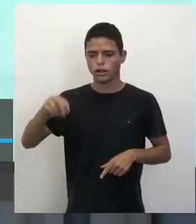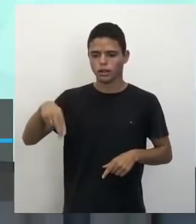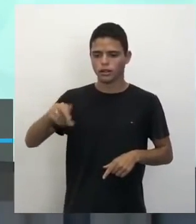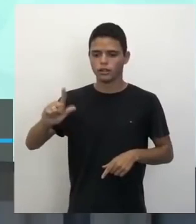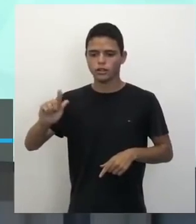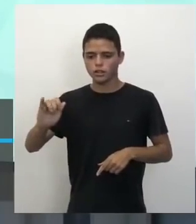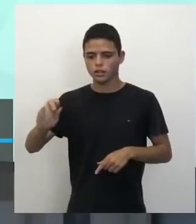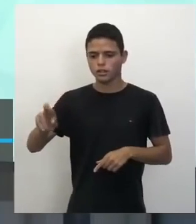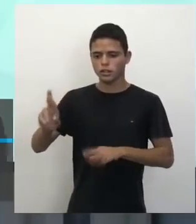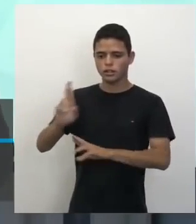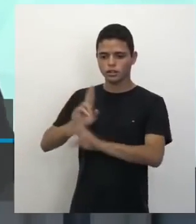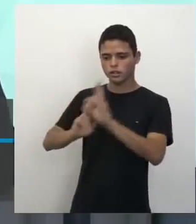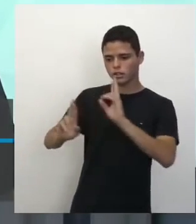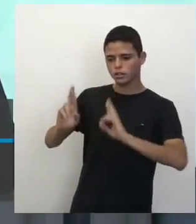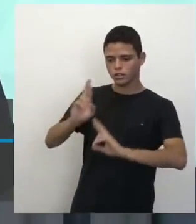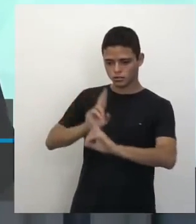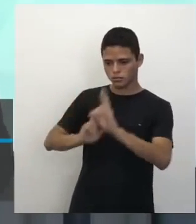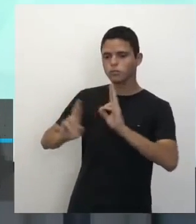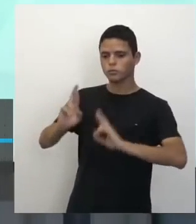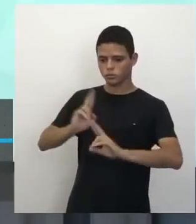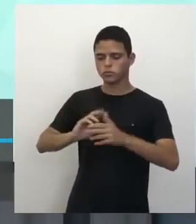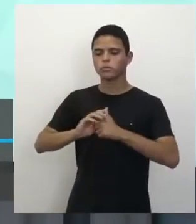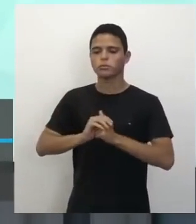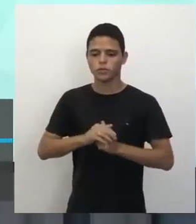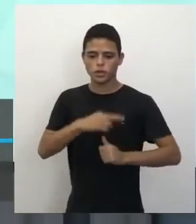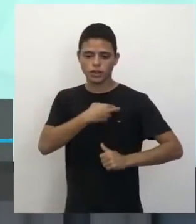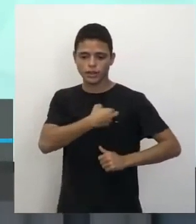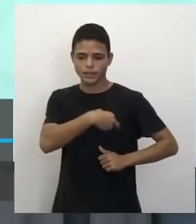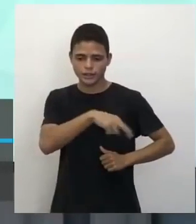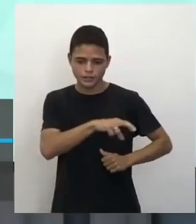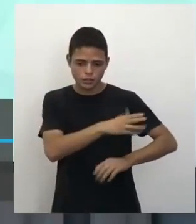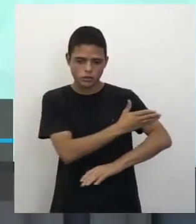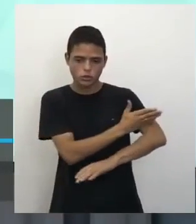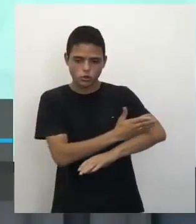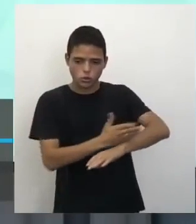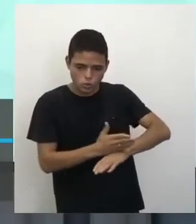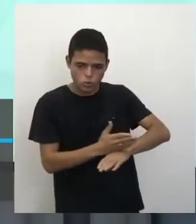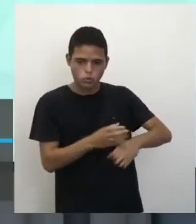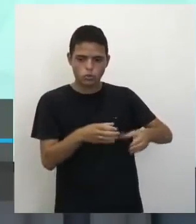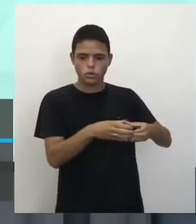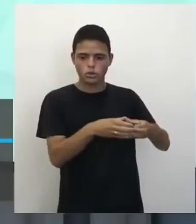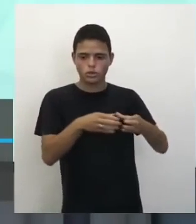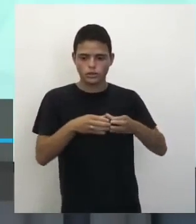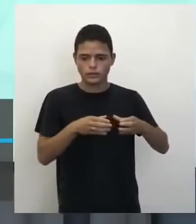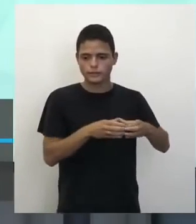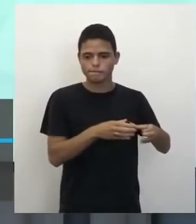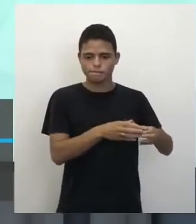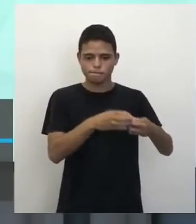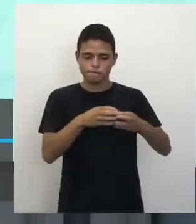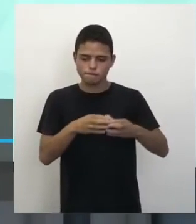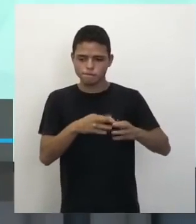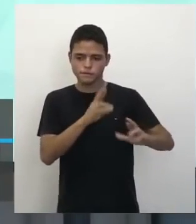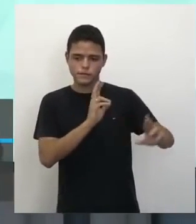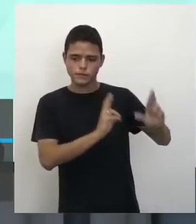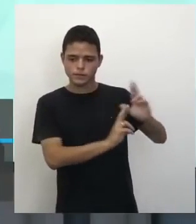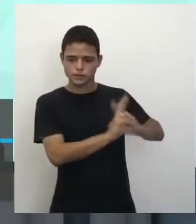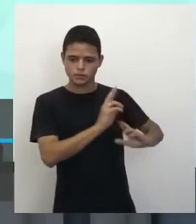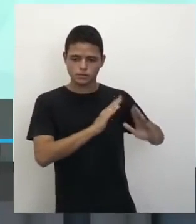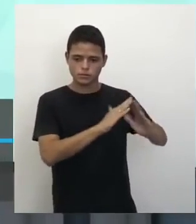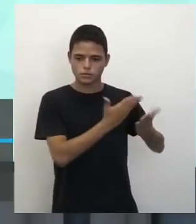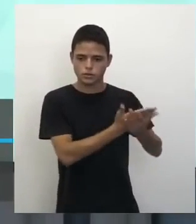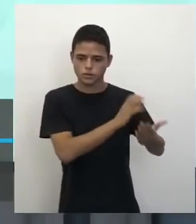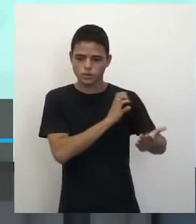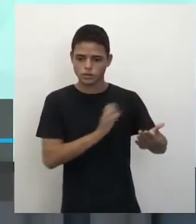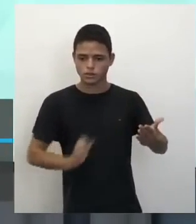das pirâmides, cultura, religiosidade, povos. Essas são as respostas dos alunos da Escola